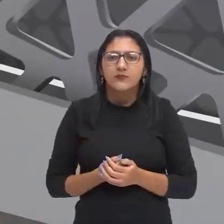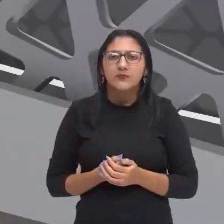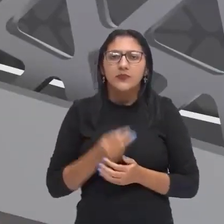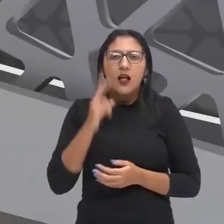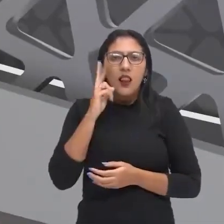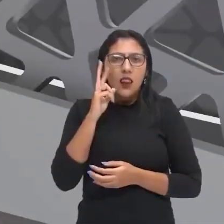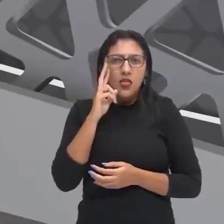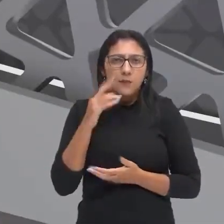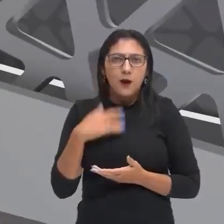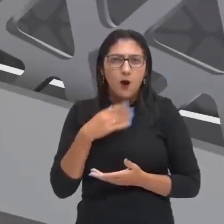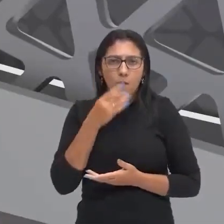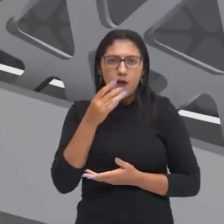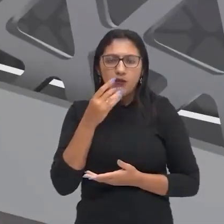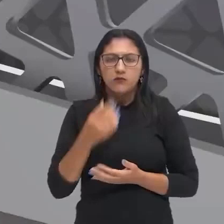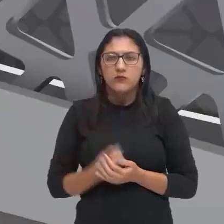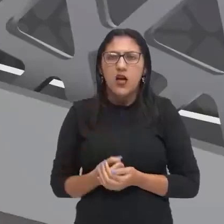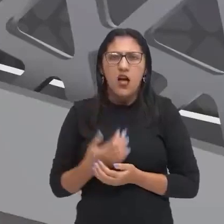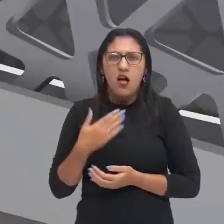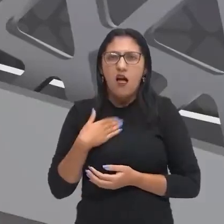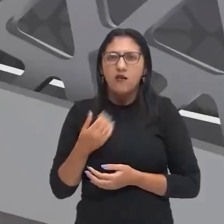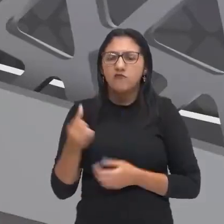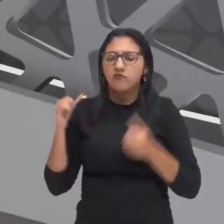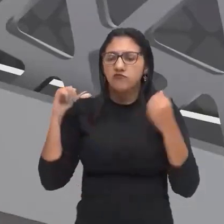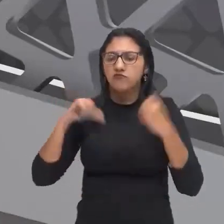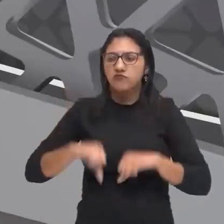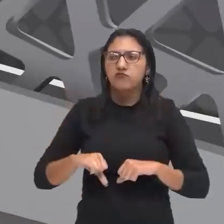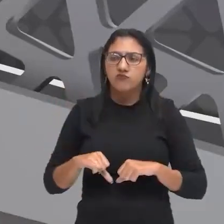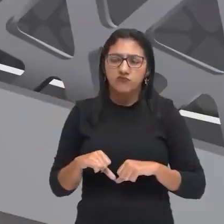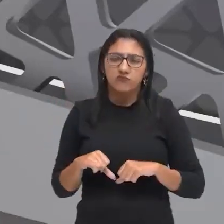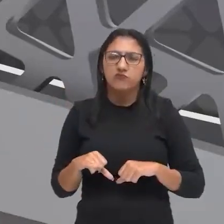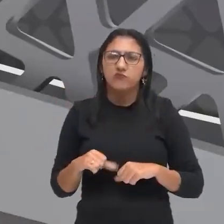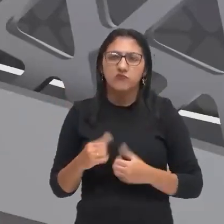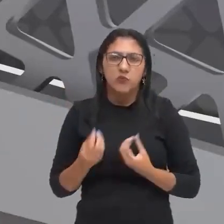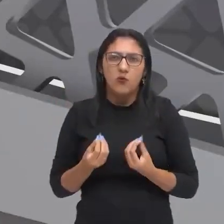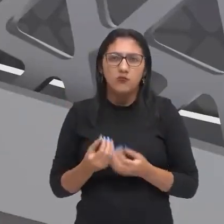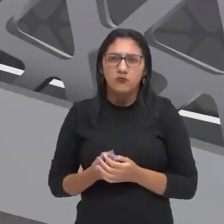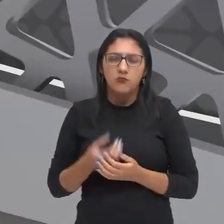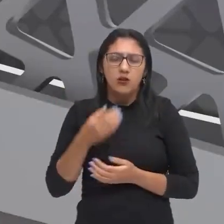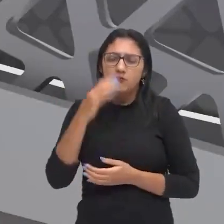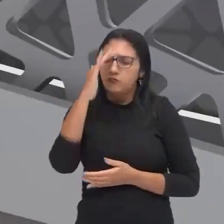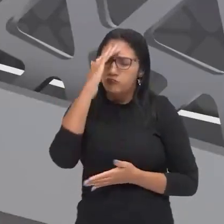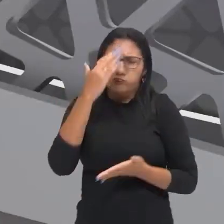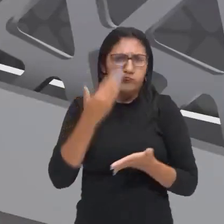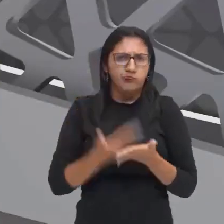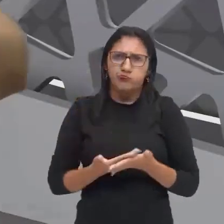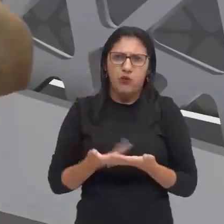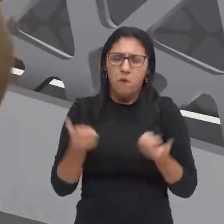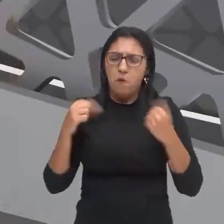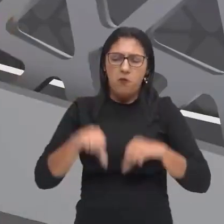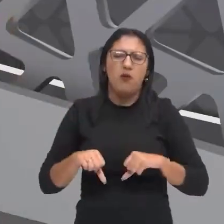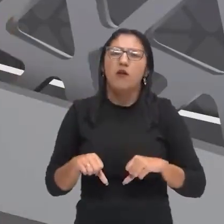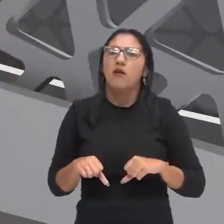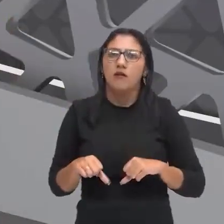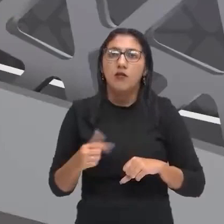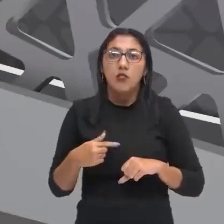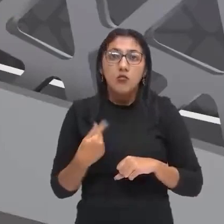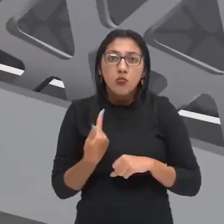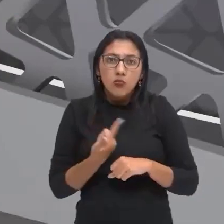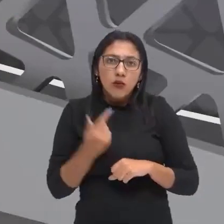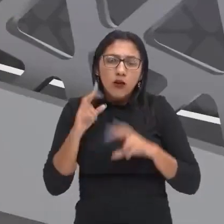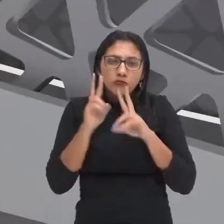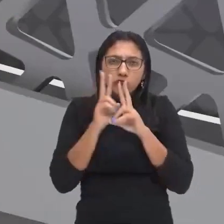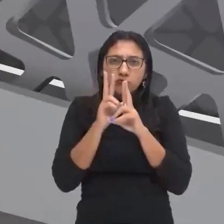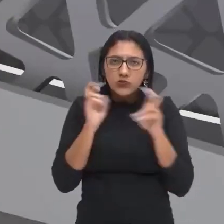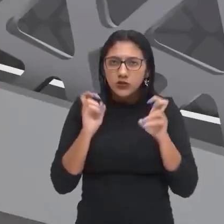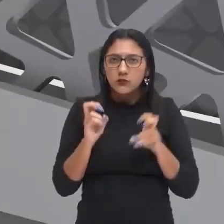expressão, o pior que há em mim. Não, porque a gente não acredita nisso. A gente acredita em pontos que